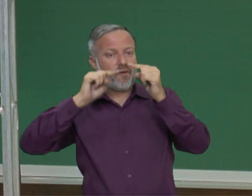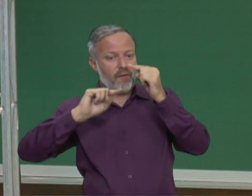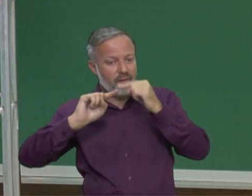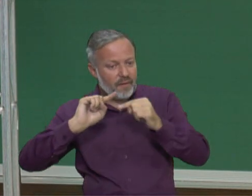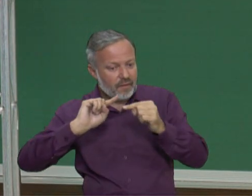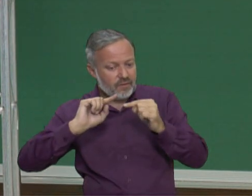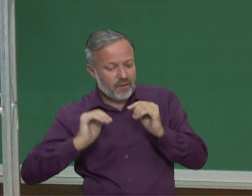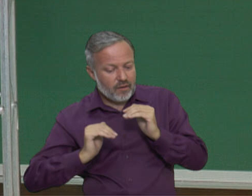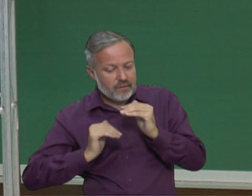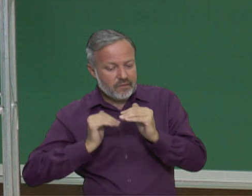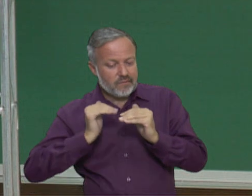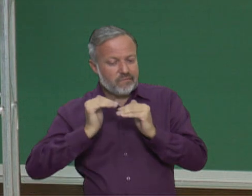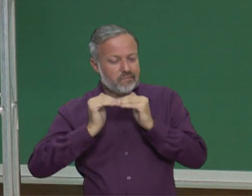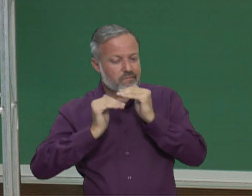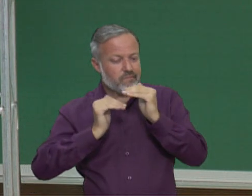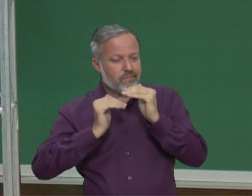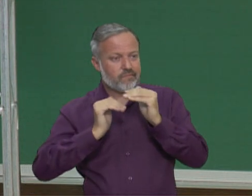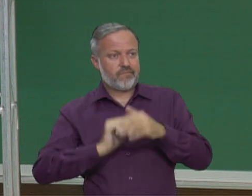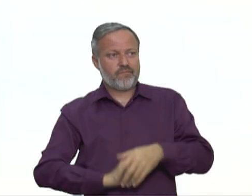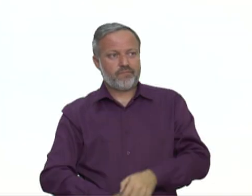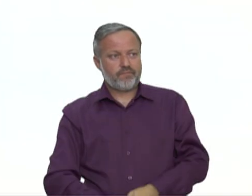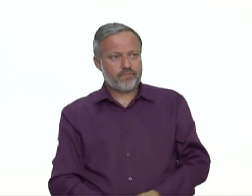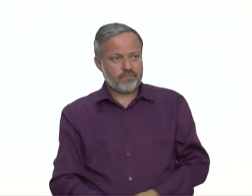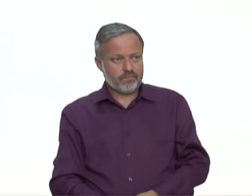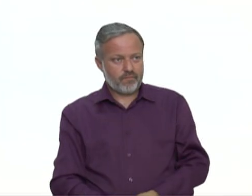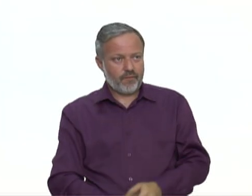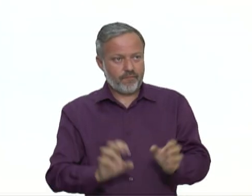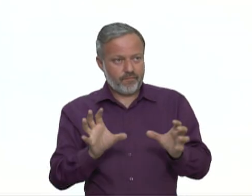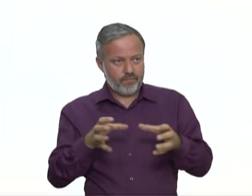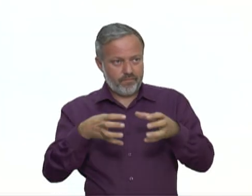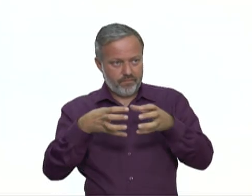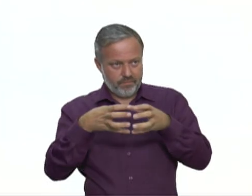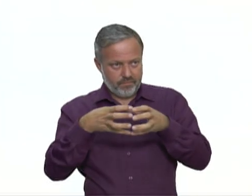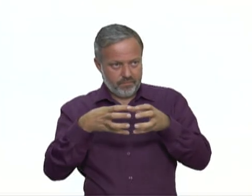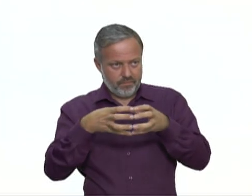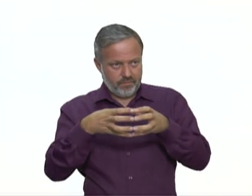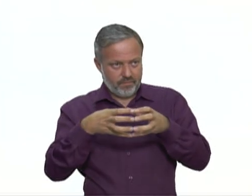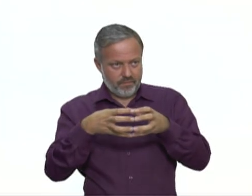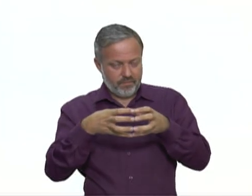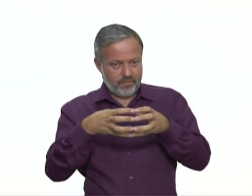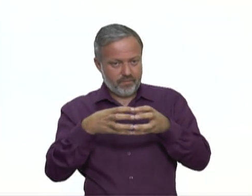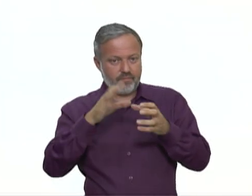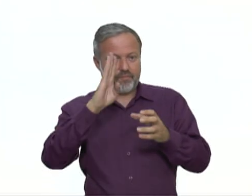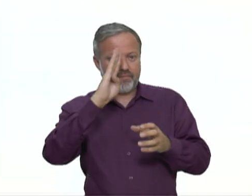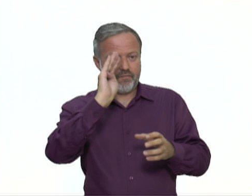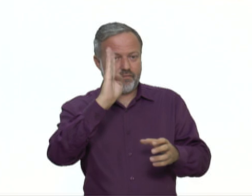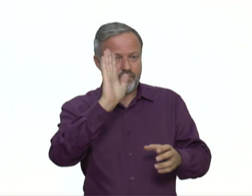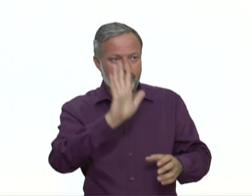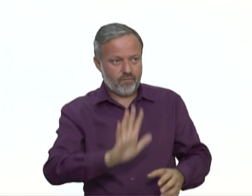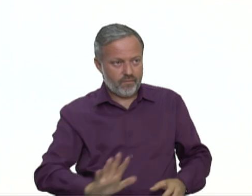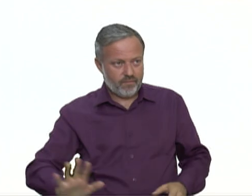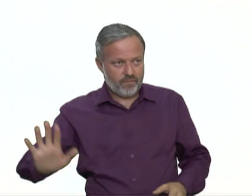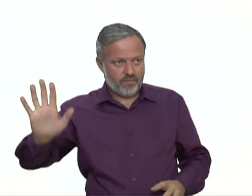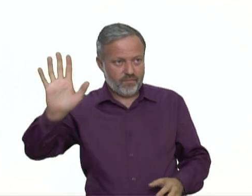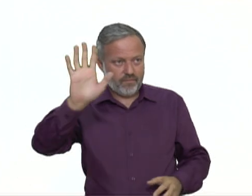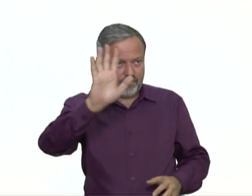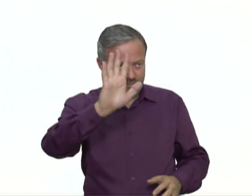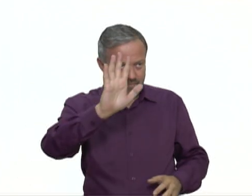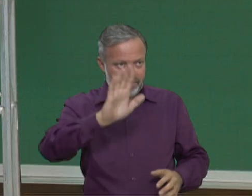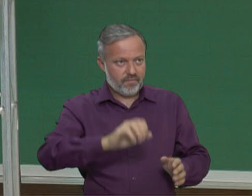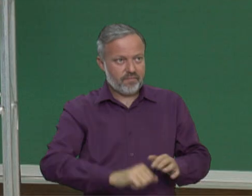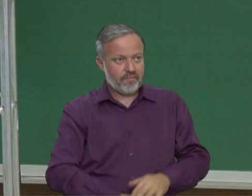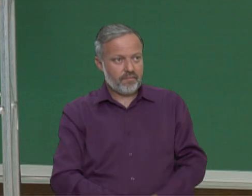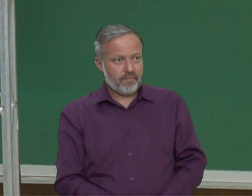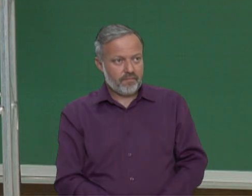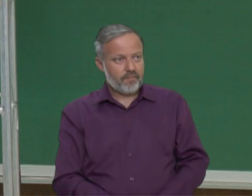bem importante eu frisar para vocês. Então vamos lá, grupo de países de economias emergentes formados por Brasil, ó o Bzinho